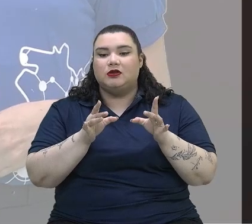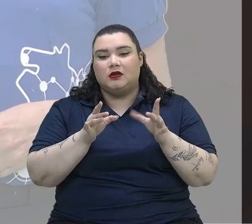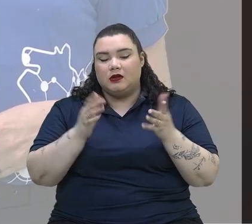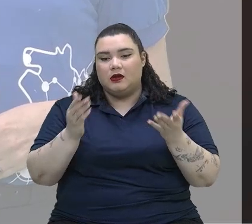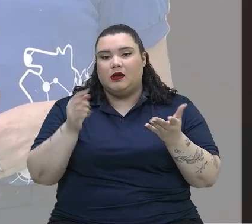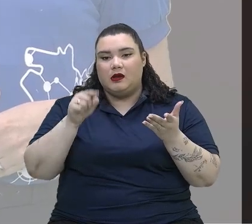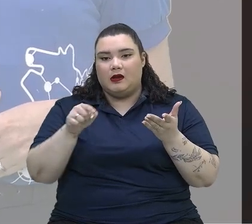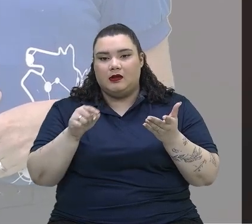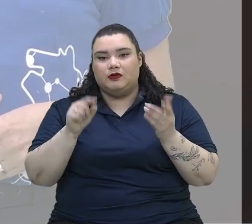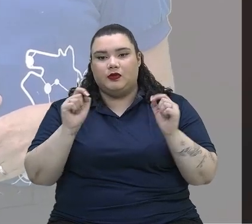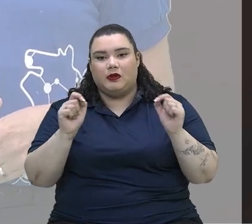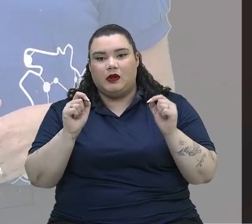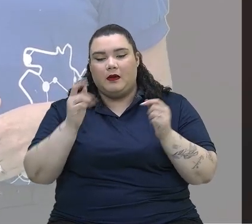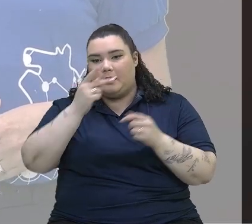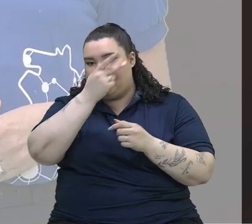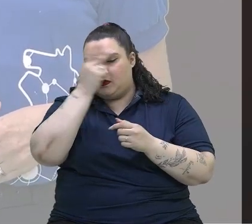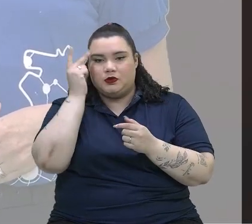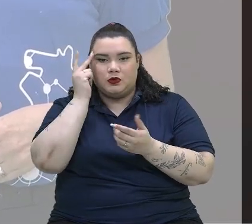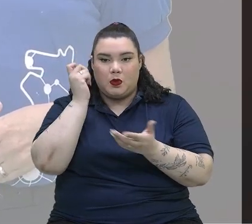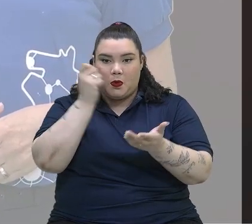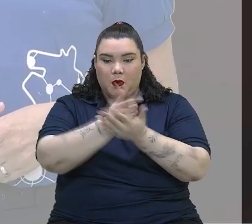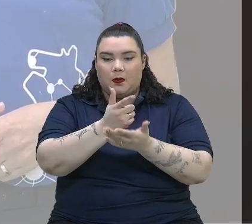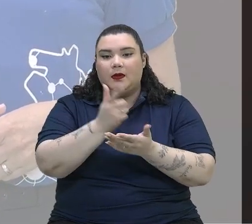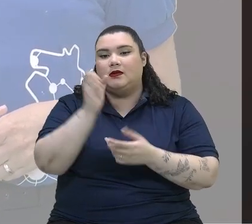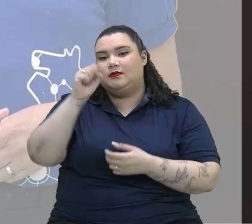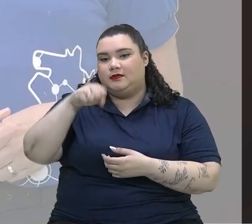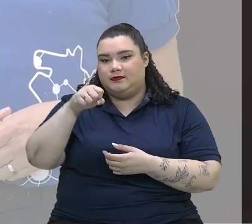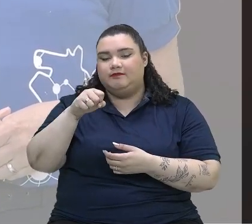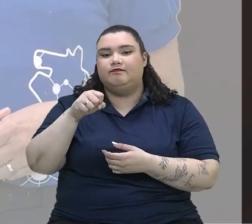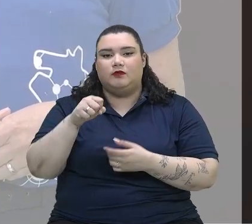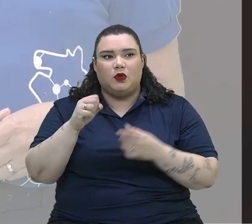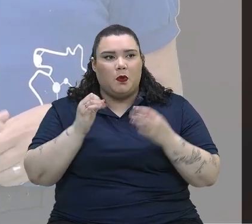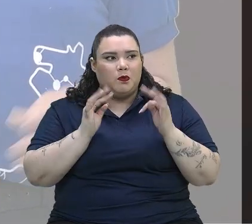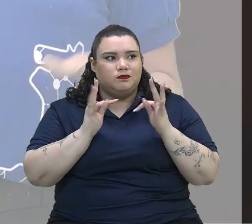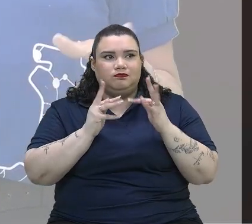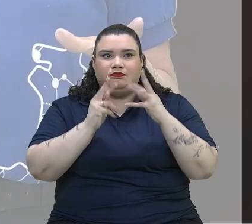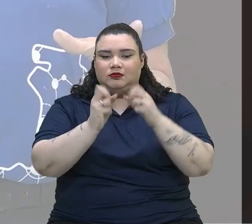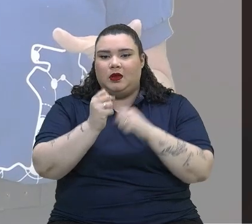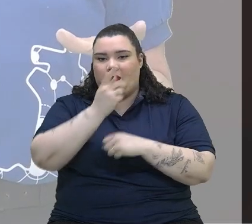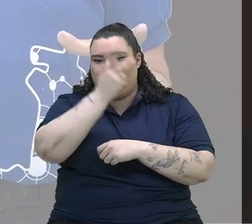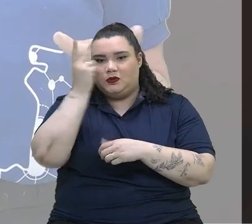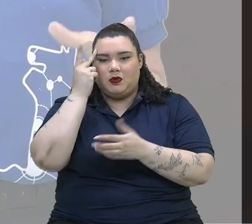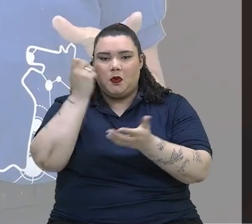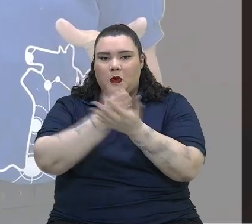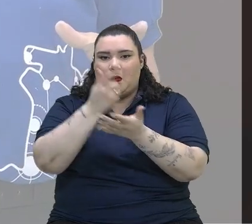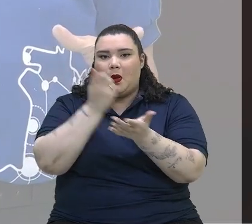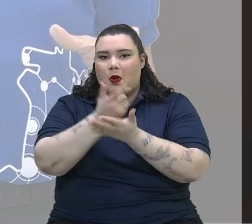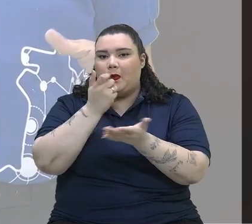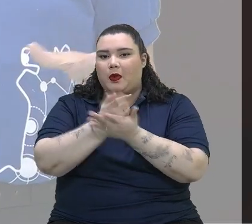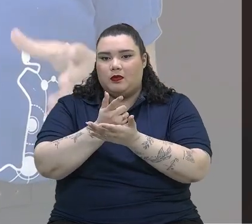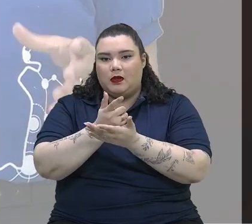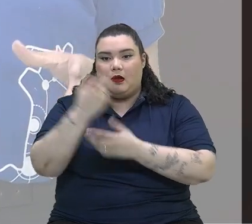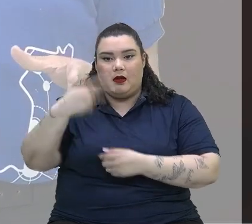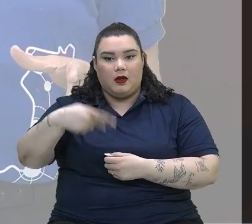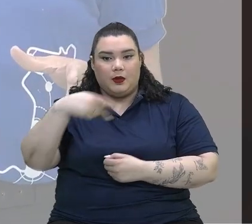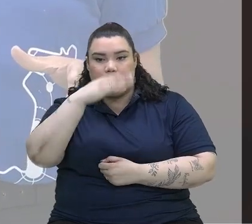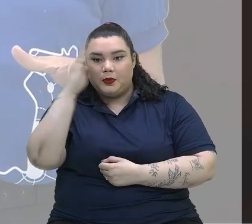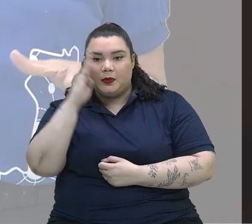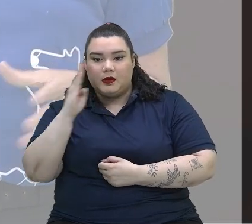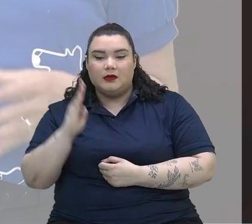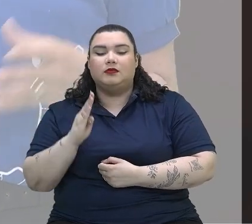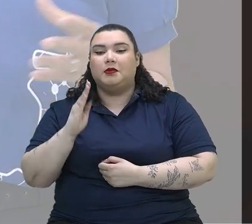este entretenimento, ele é comprado? Sim, ele é muito comprado. Aqui, no Brasil mesmo,